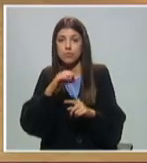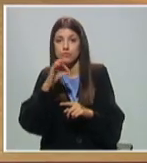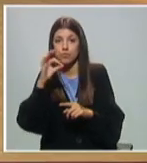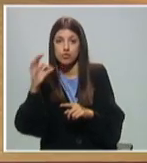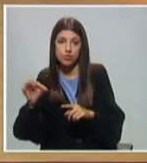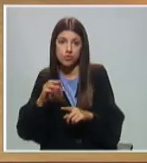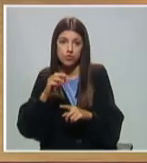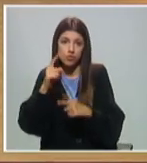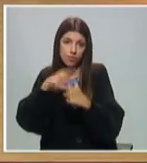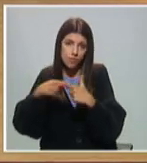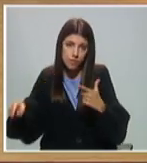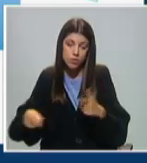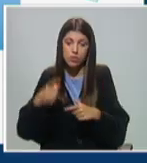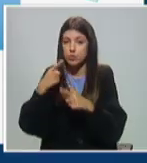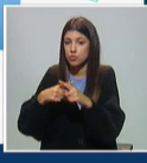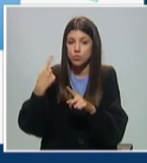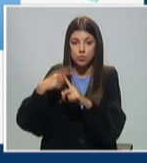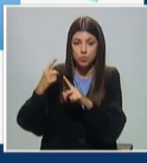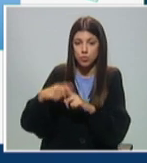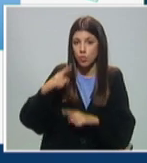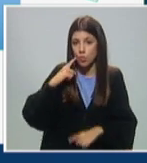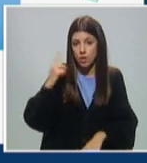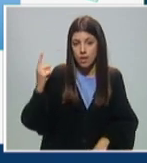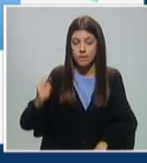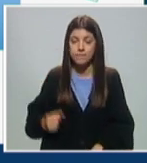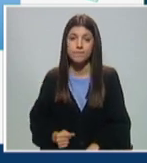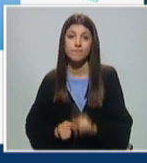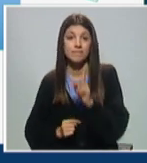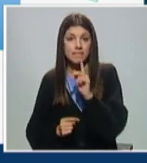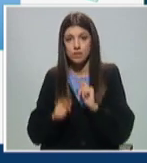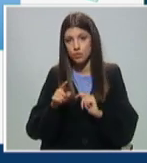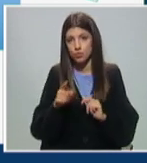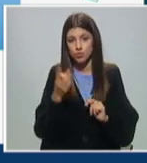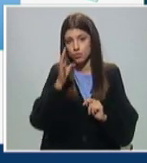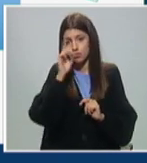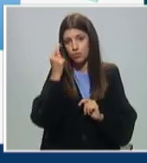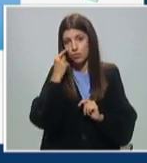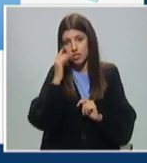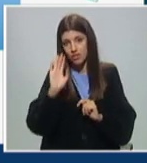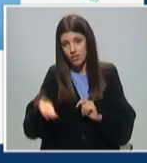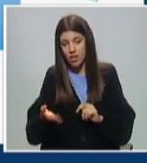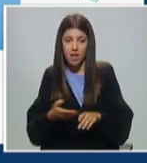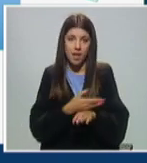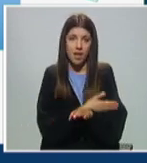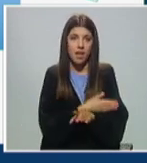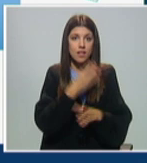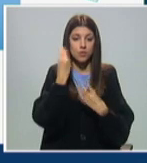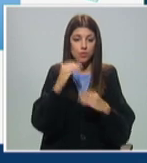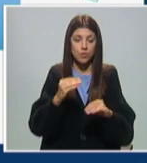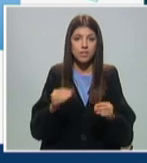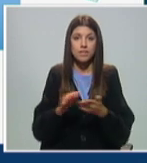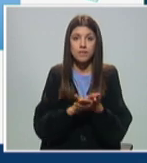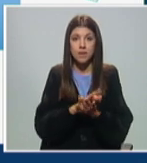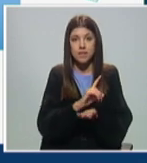as divisões, as subtrações e as multiplicações. E essas tu já trabalhaste durante o ensino básico. Por isso hoje nós